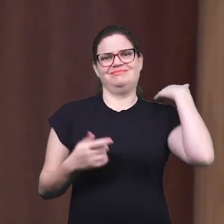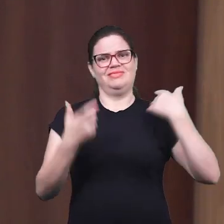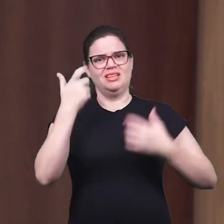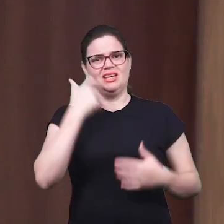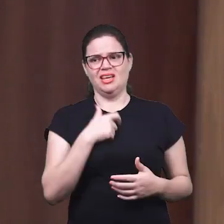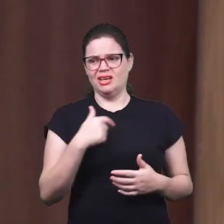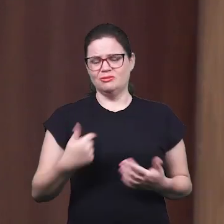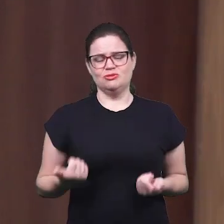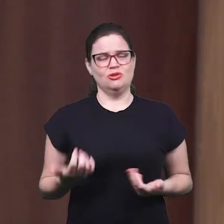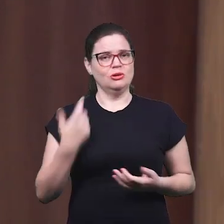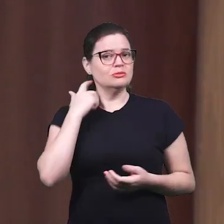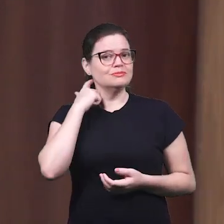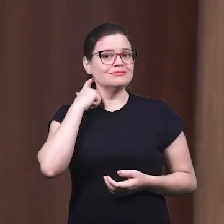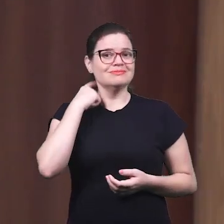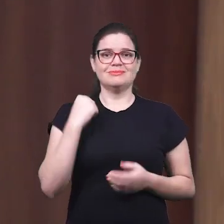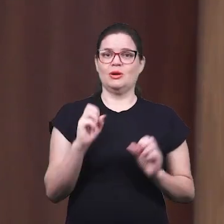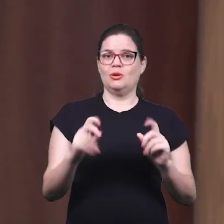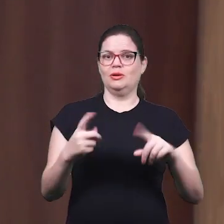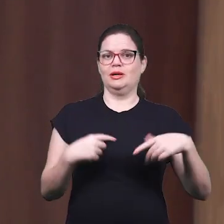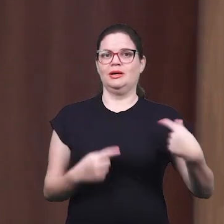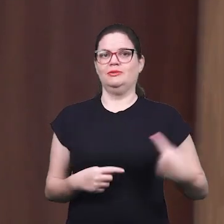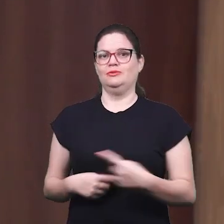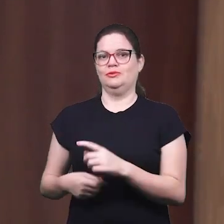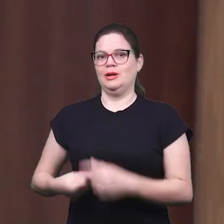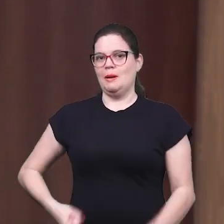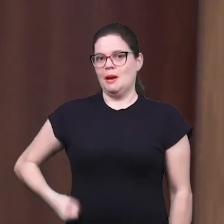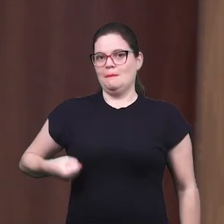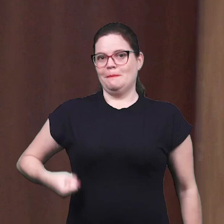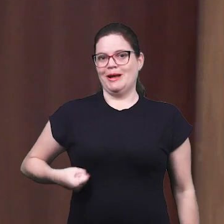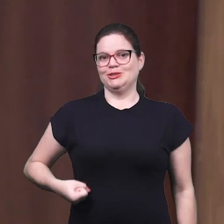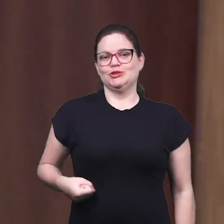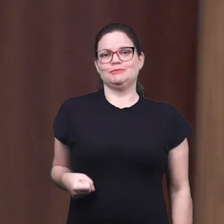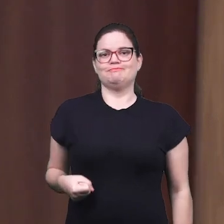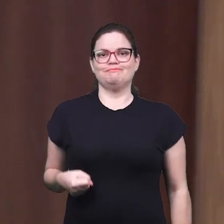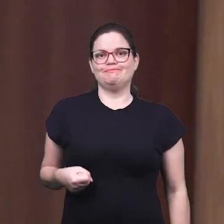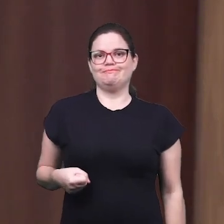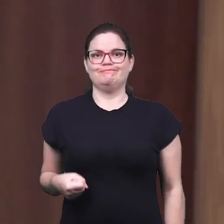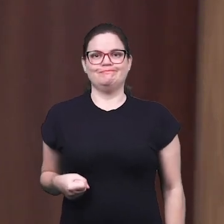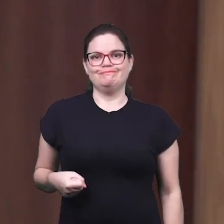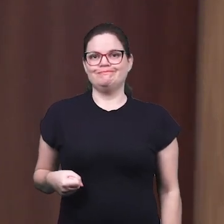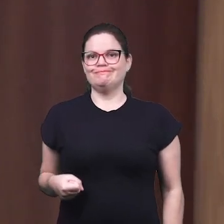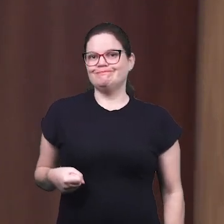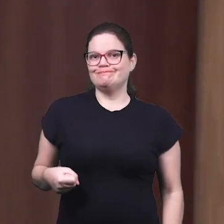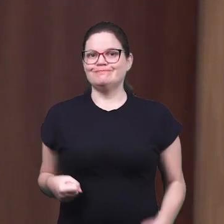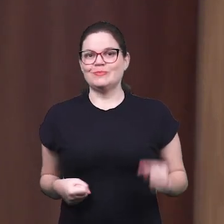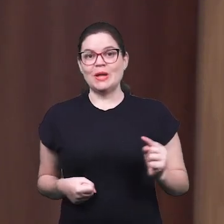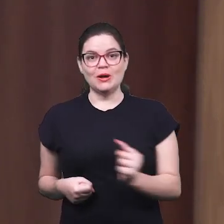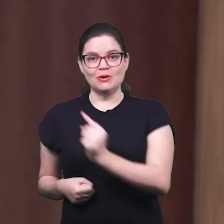aquele negócio. Lá vai eu, com a pastinha, visitar o Américo Buás.